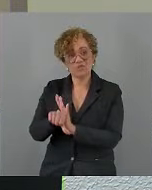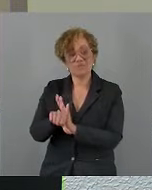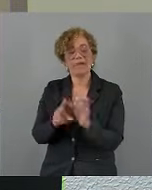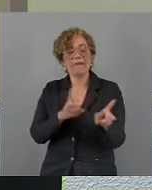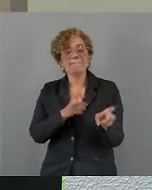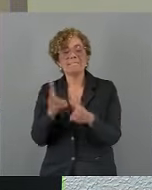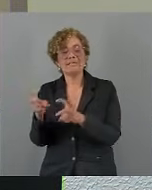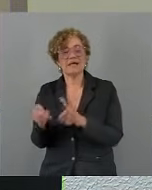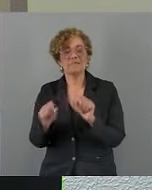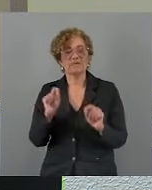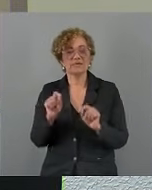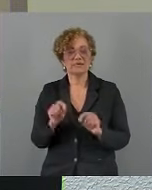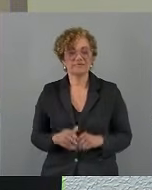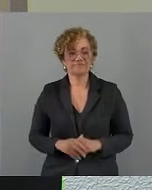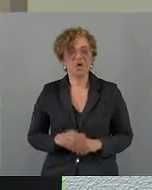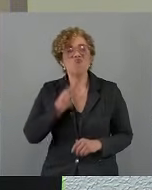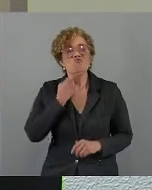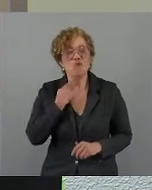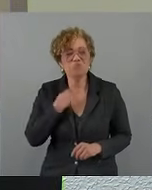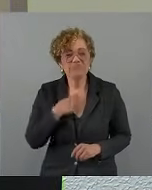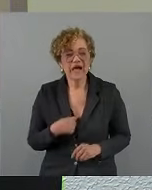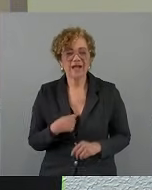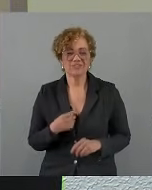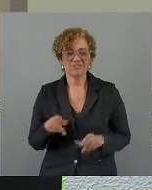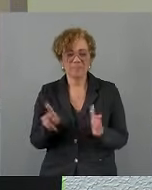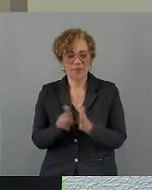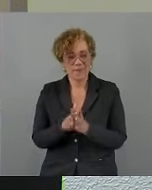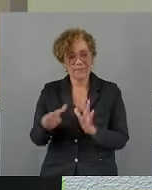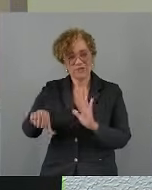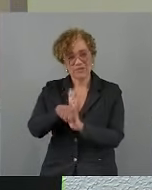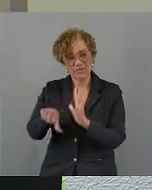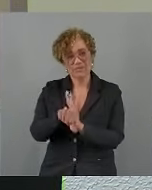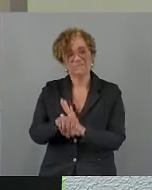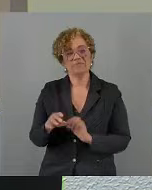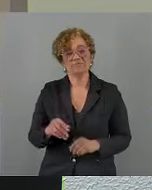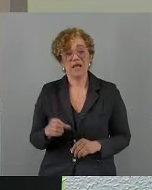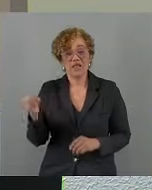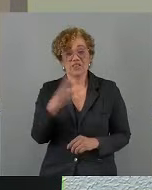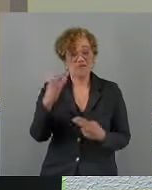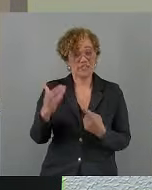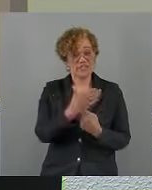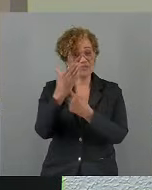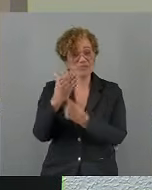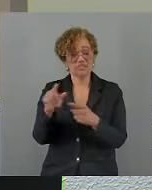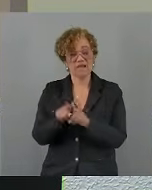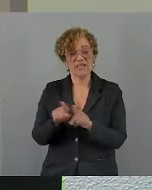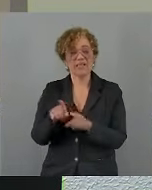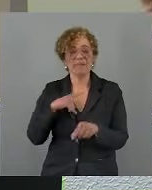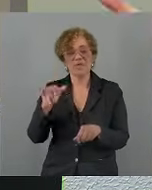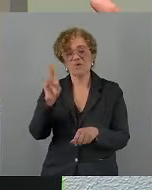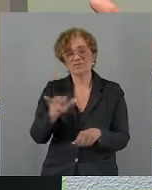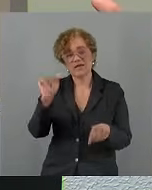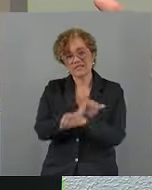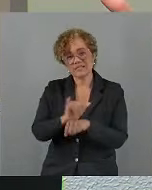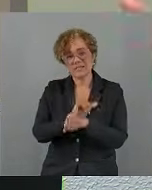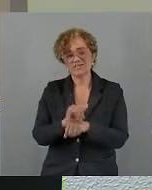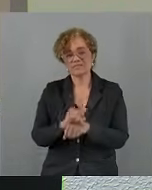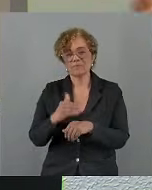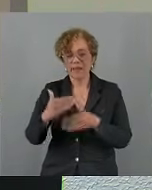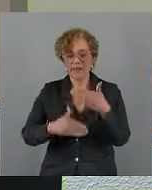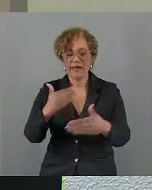justamente essa sagacidade, né, até uma gíria do crime, que eles têm para novas tecnologias e para driblar e estar sempre 2 passos à